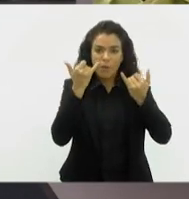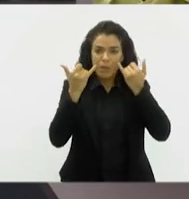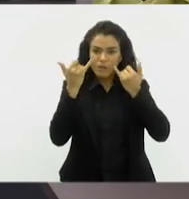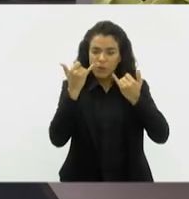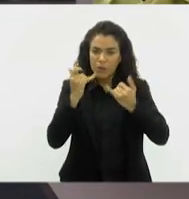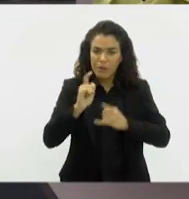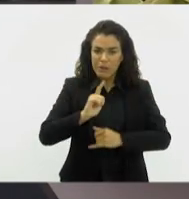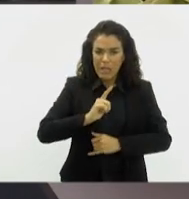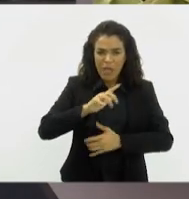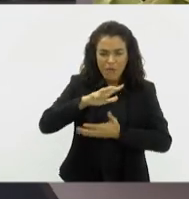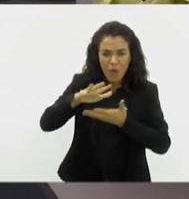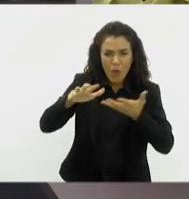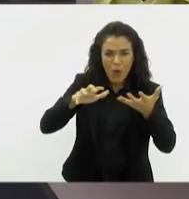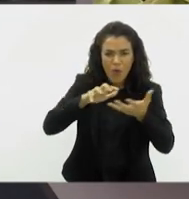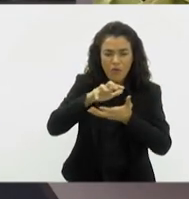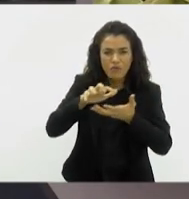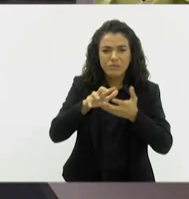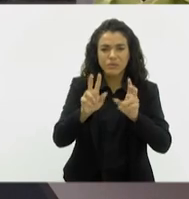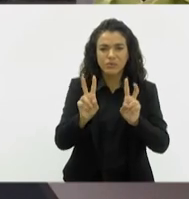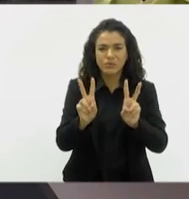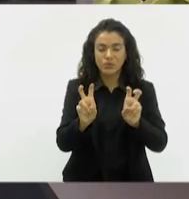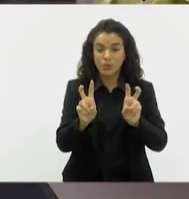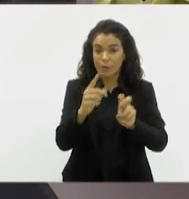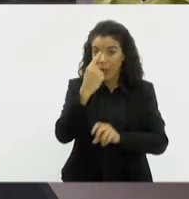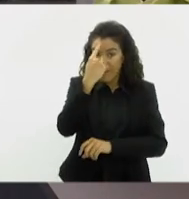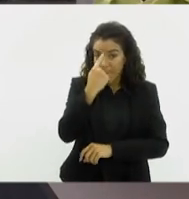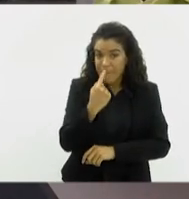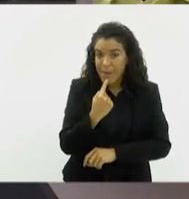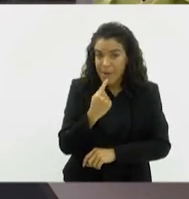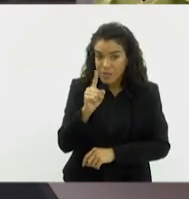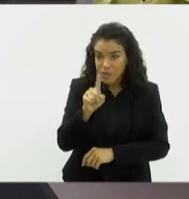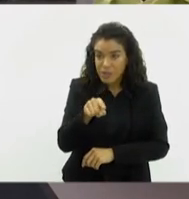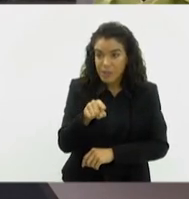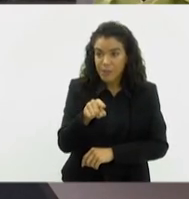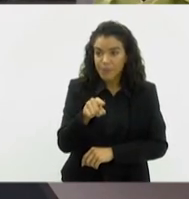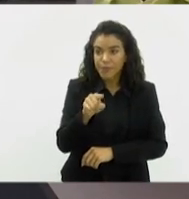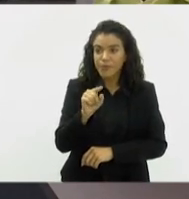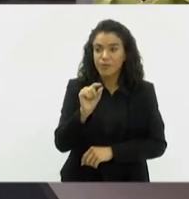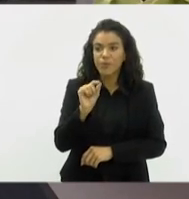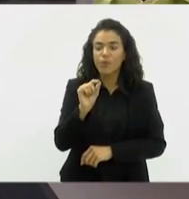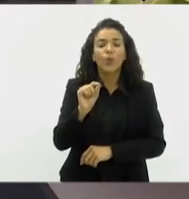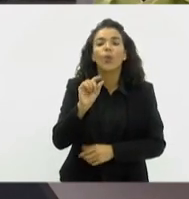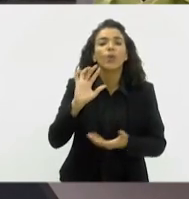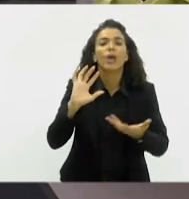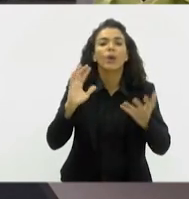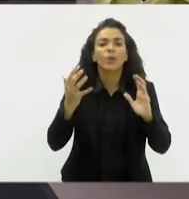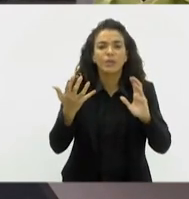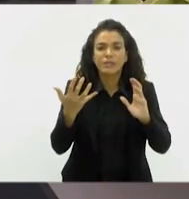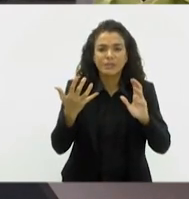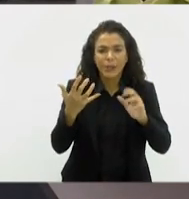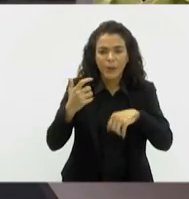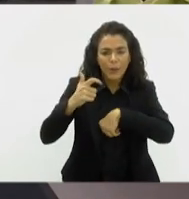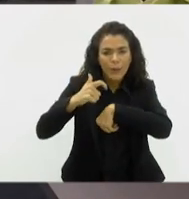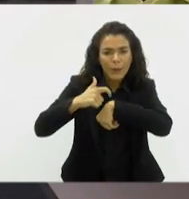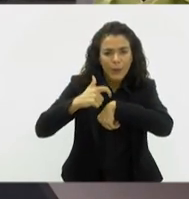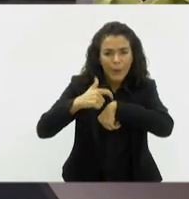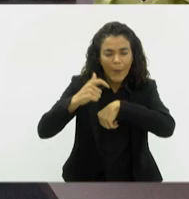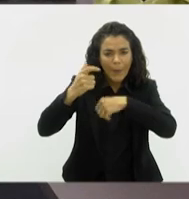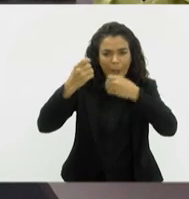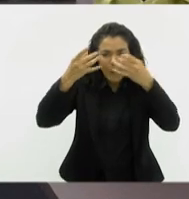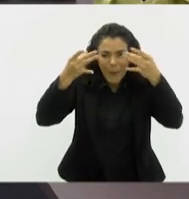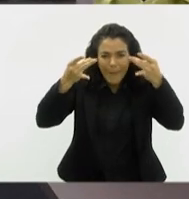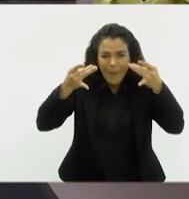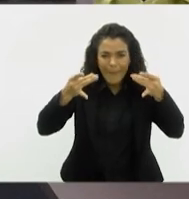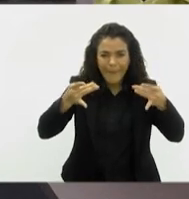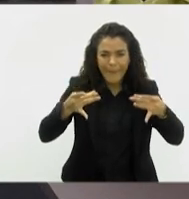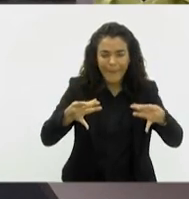questão de confusão sobre a imagem, é isso? Sim, o que acontece. O que de fato aconteceu? Acho que o momento para esclarecer as